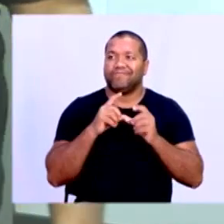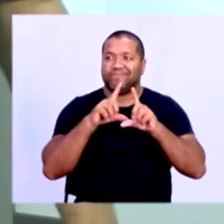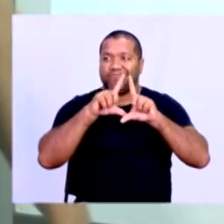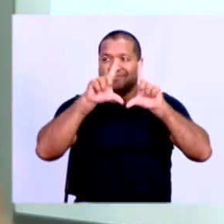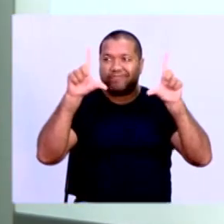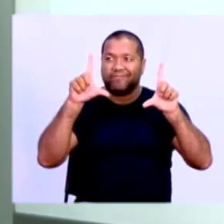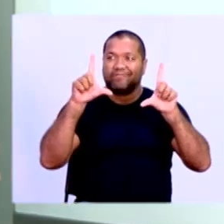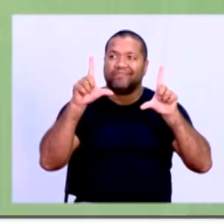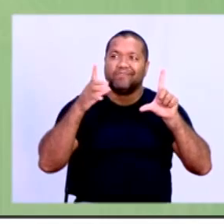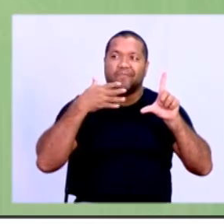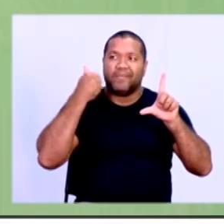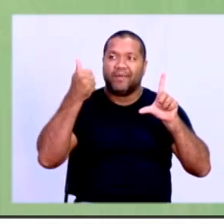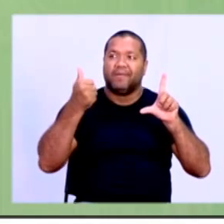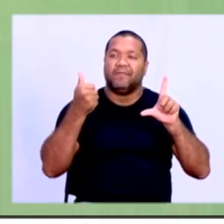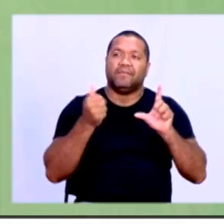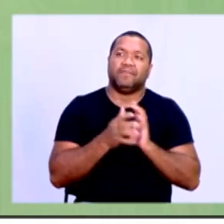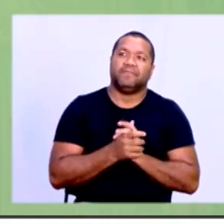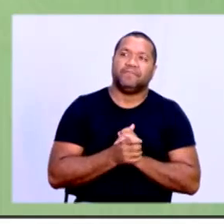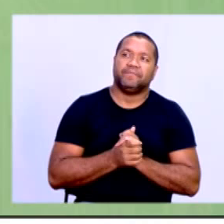né?